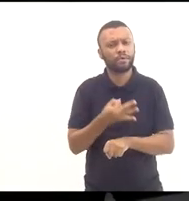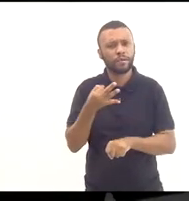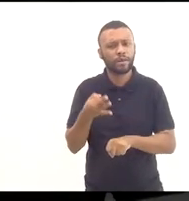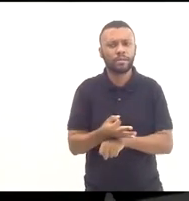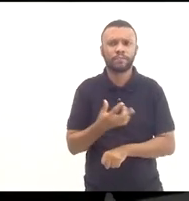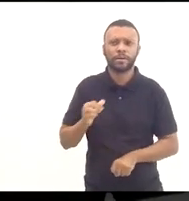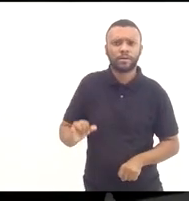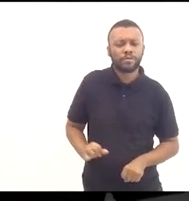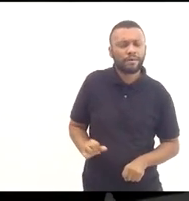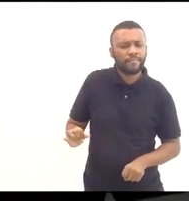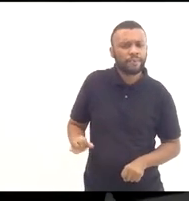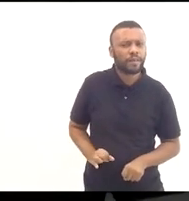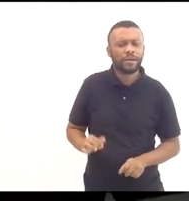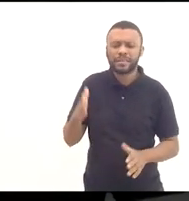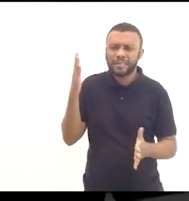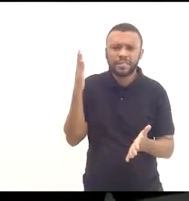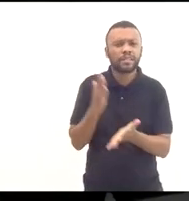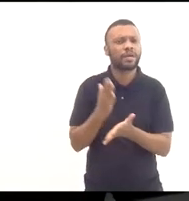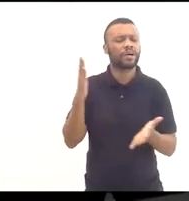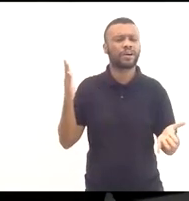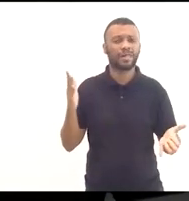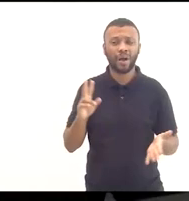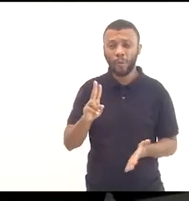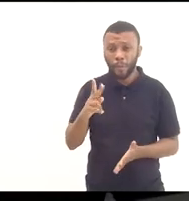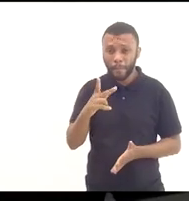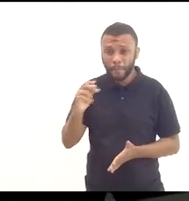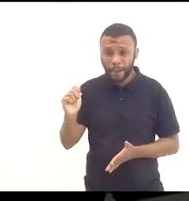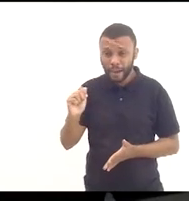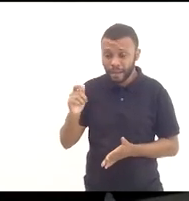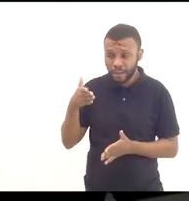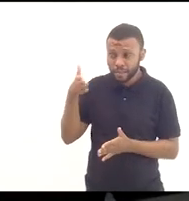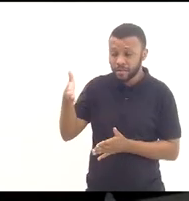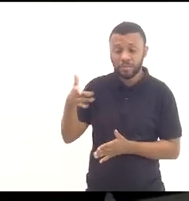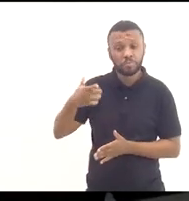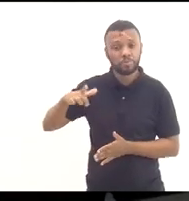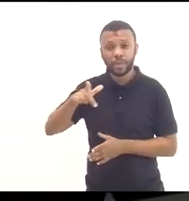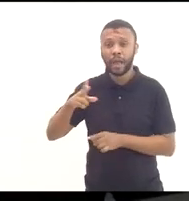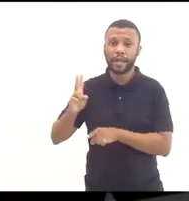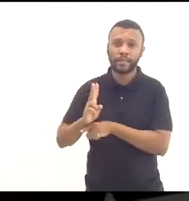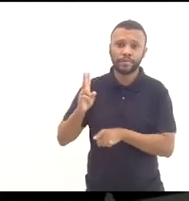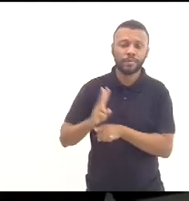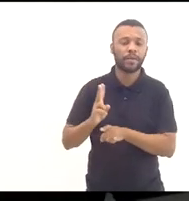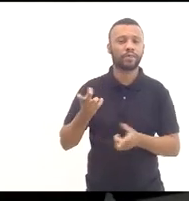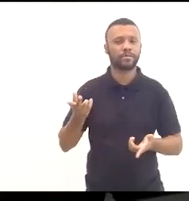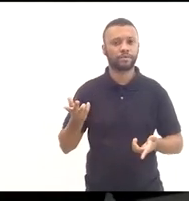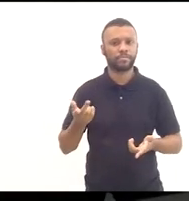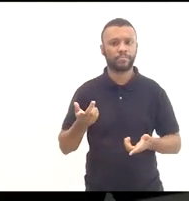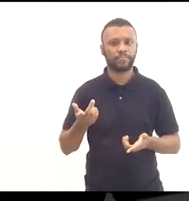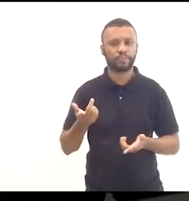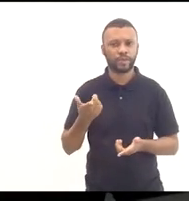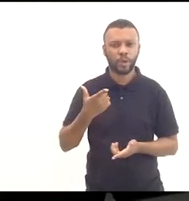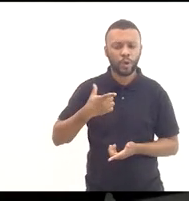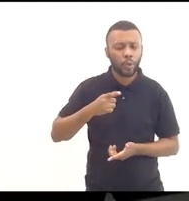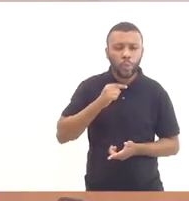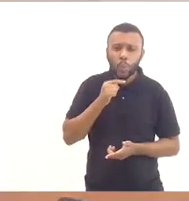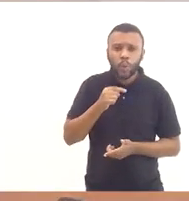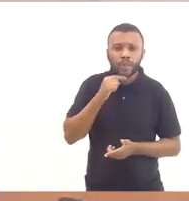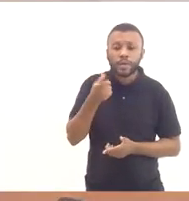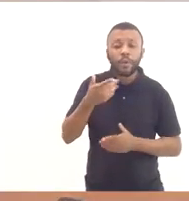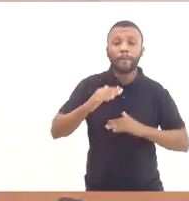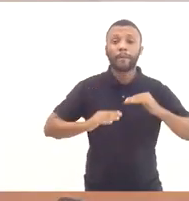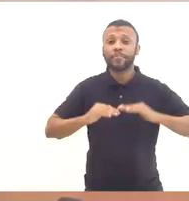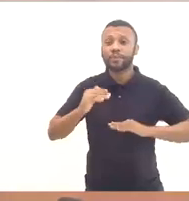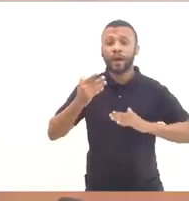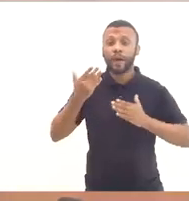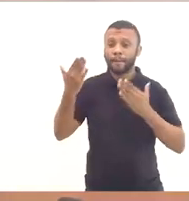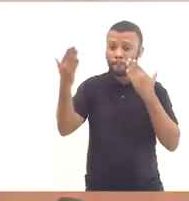sofrer eu vou no UPA não tem atendimento eu vou na Clínica da Família não tem eu não consigo psicólogo eu